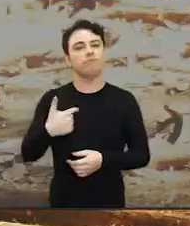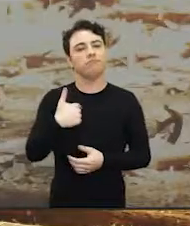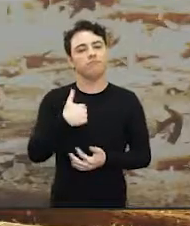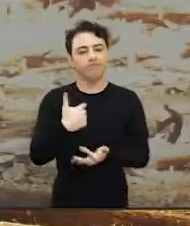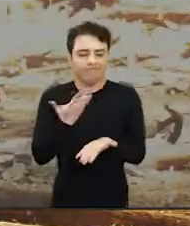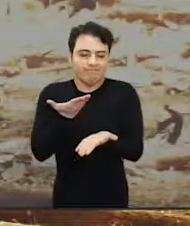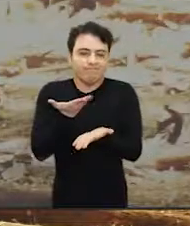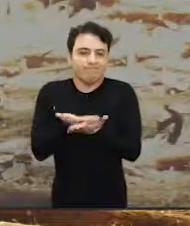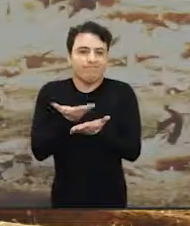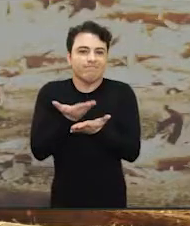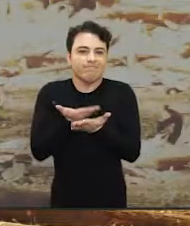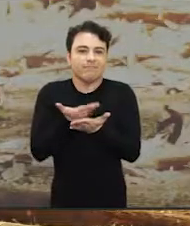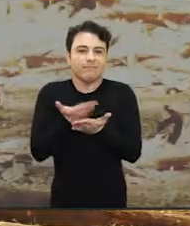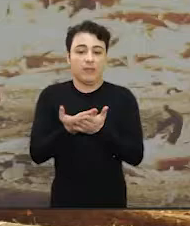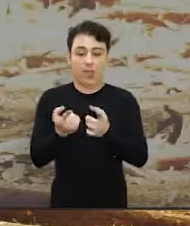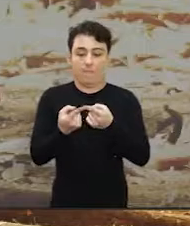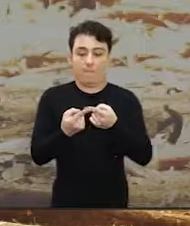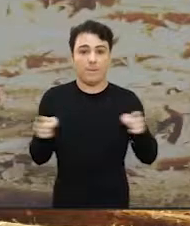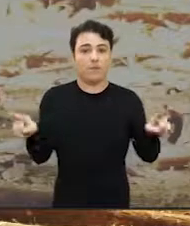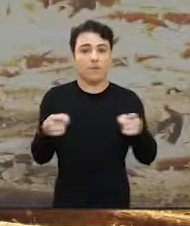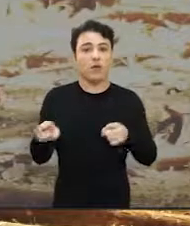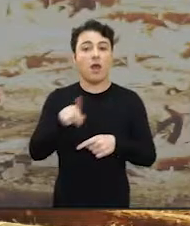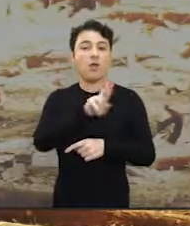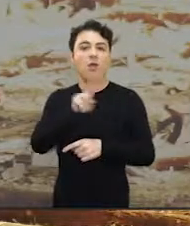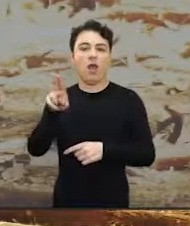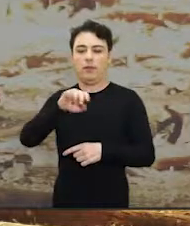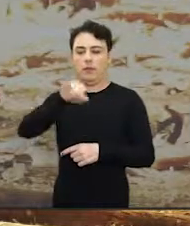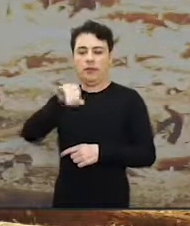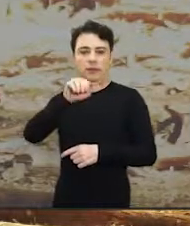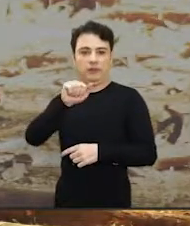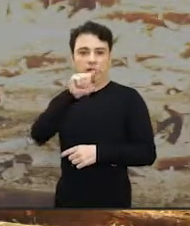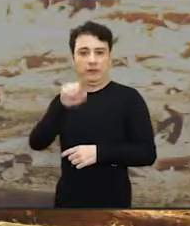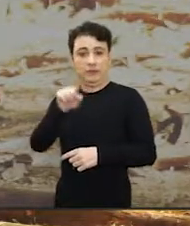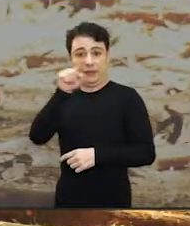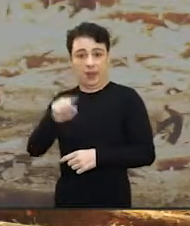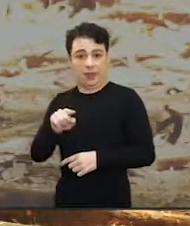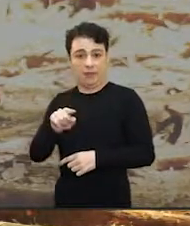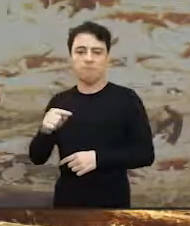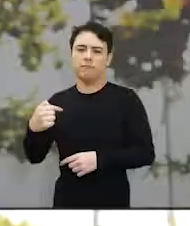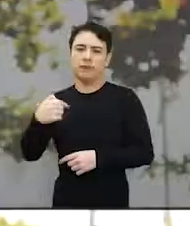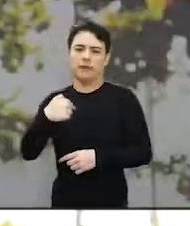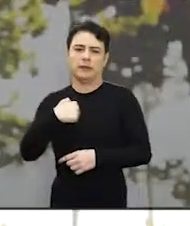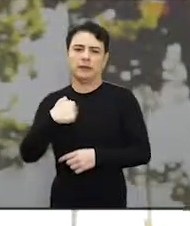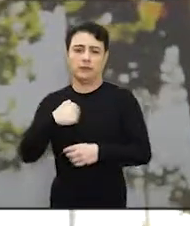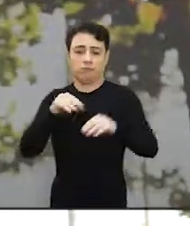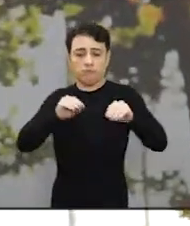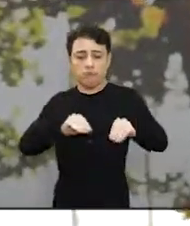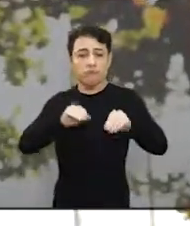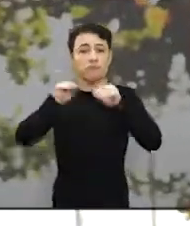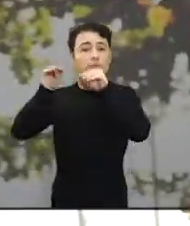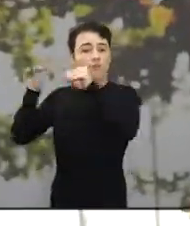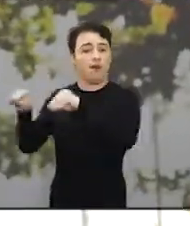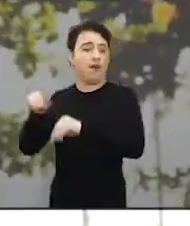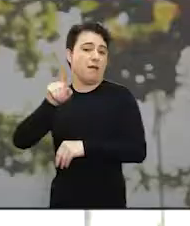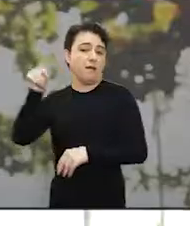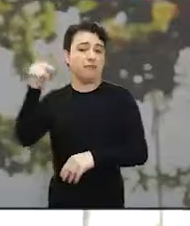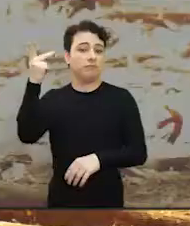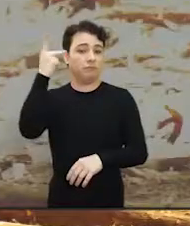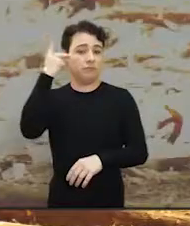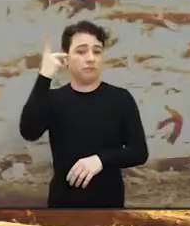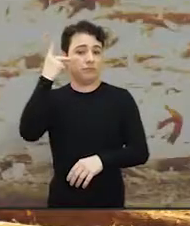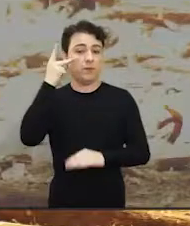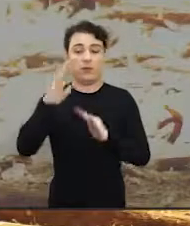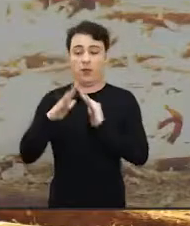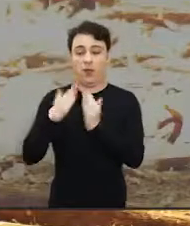foi onde eu comecei, né? Depois eu estudei, minha formação é jazzística, foi isso que eu fui estudar, foi isso que eu fui buscar fora.